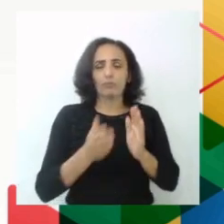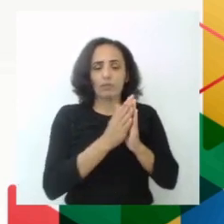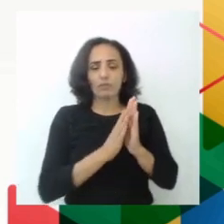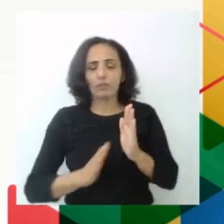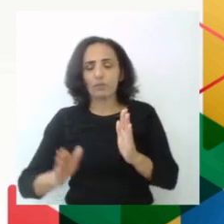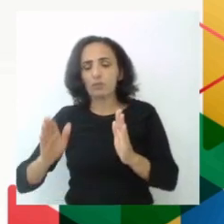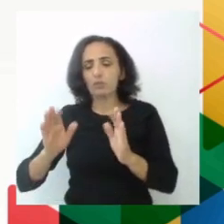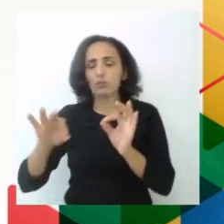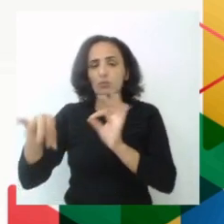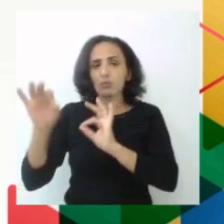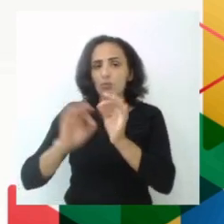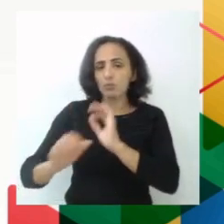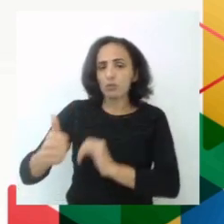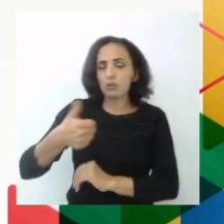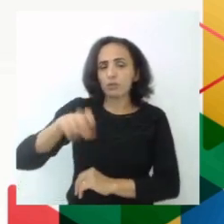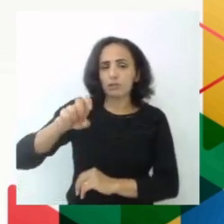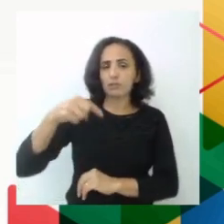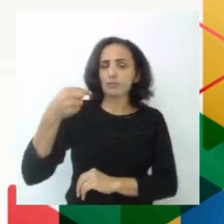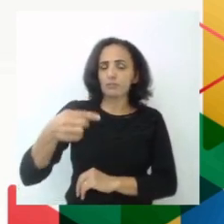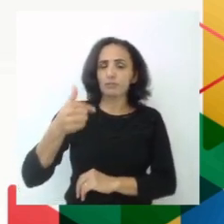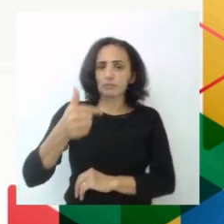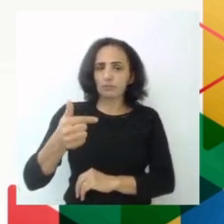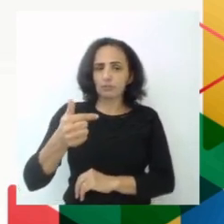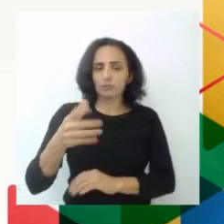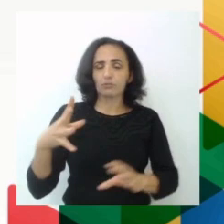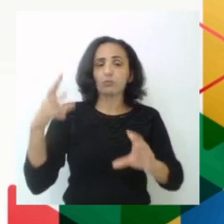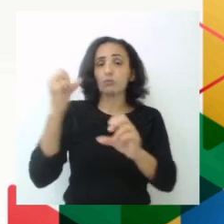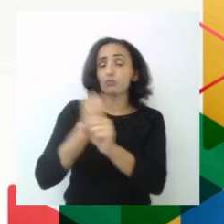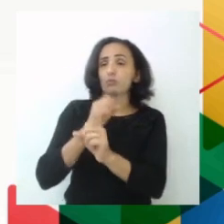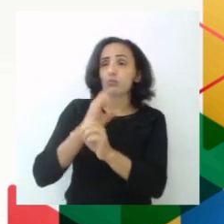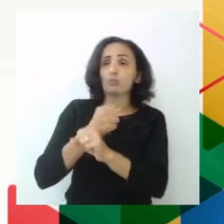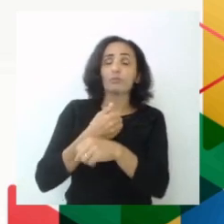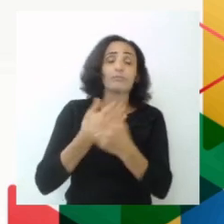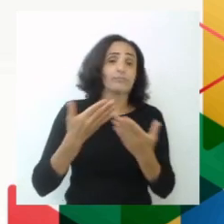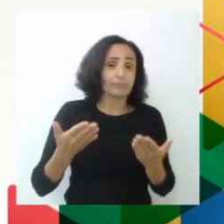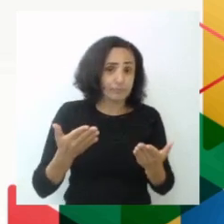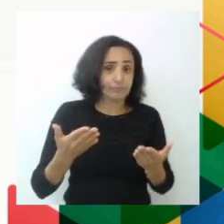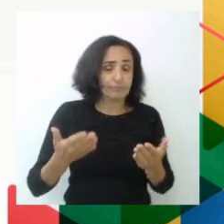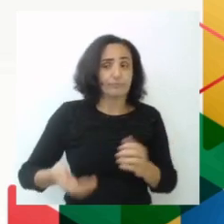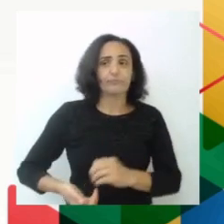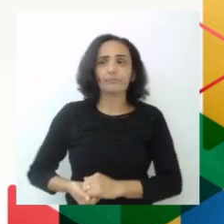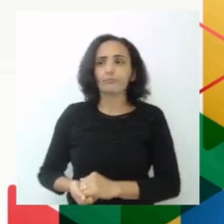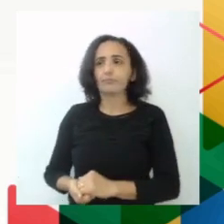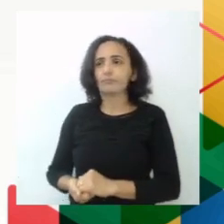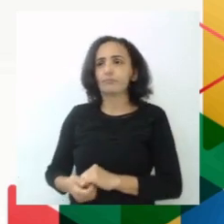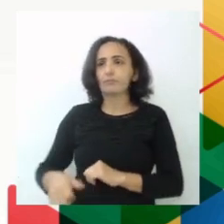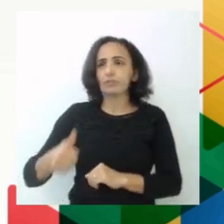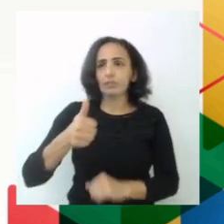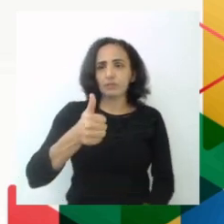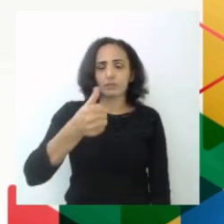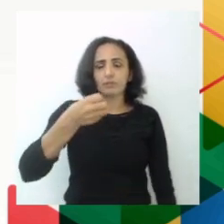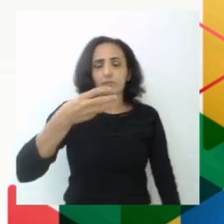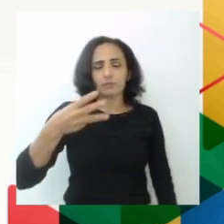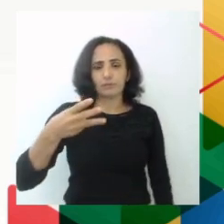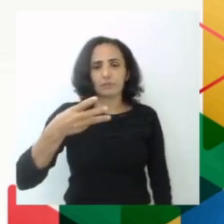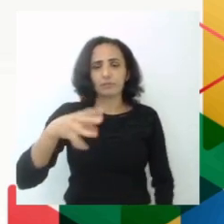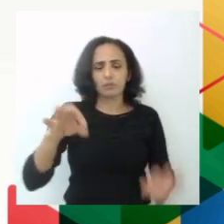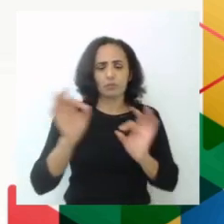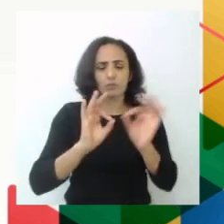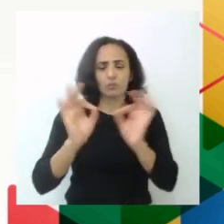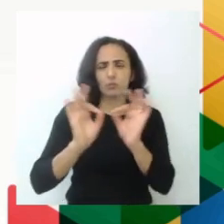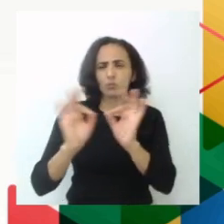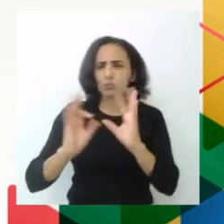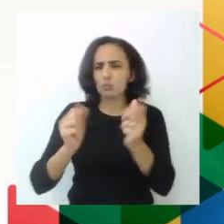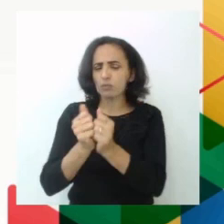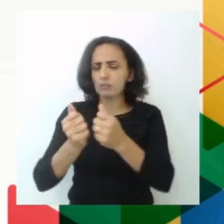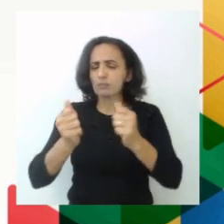P fatorial, ou seja, 15 menos 2 fatorial. E já dá aqui 13 fatorial. Eu desmancho o 15 até chegar